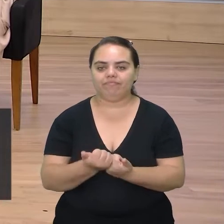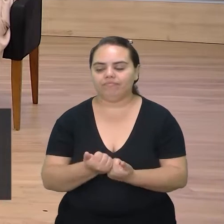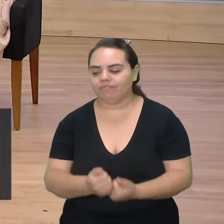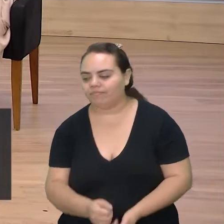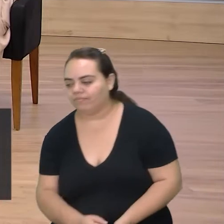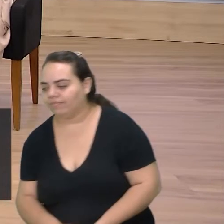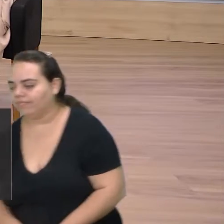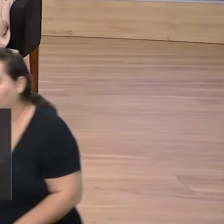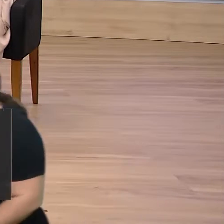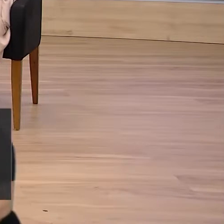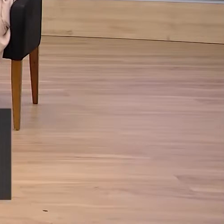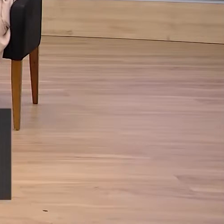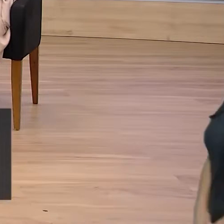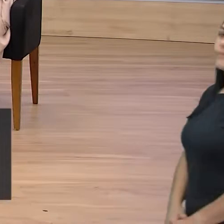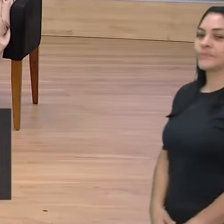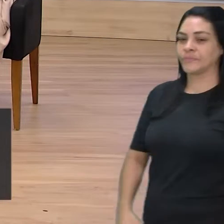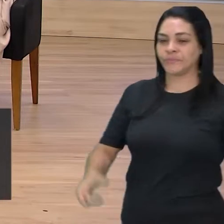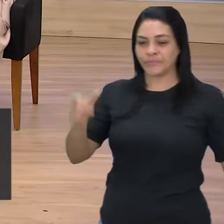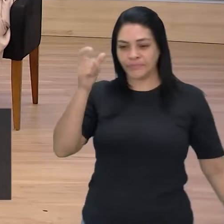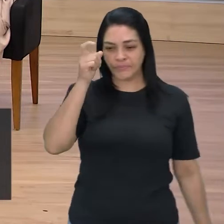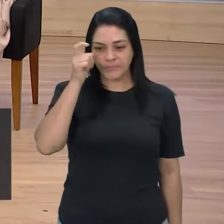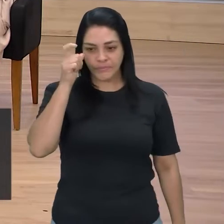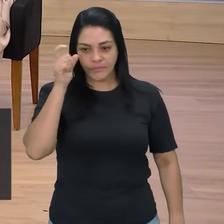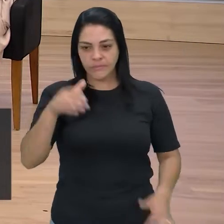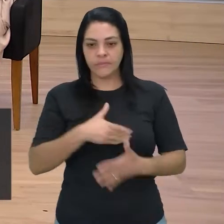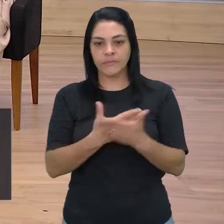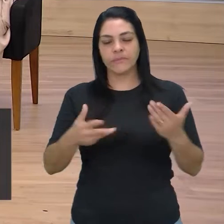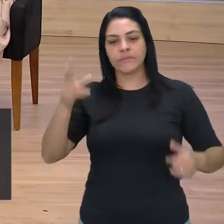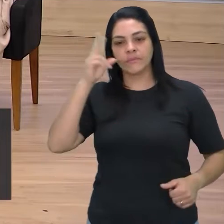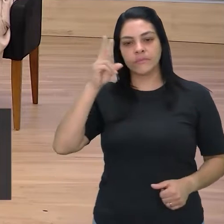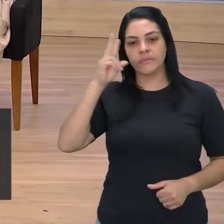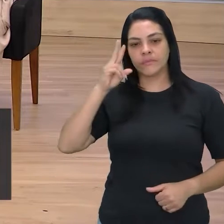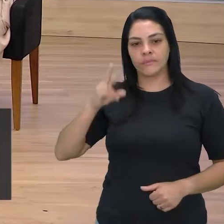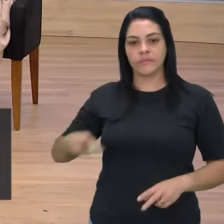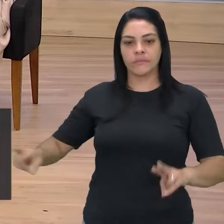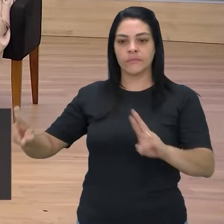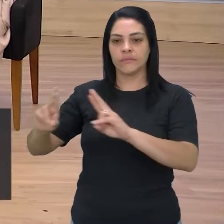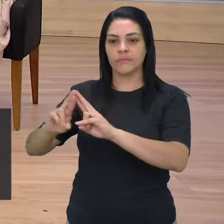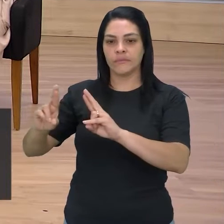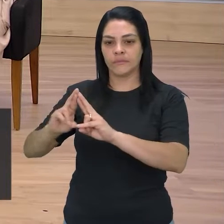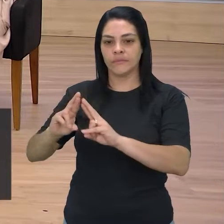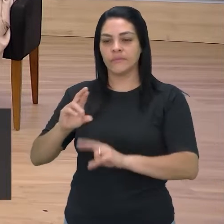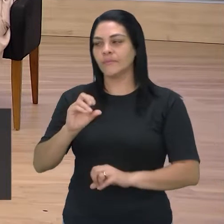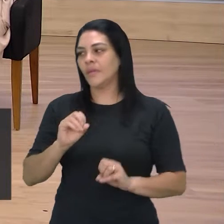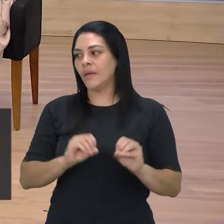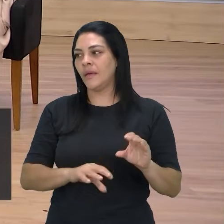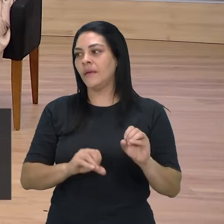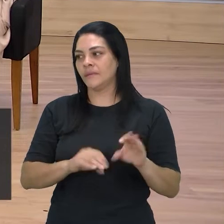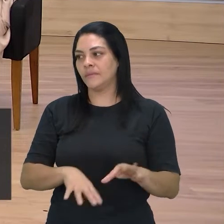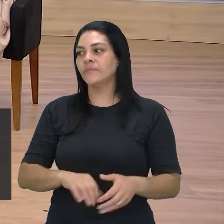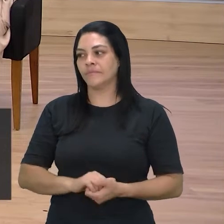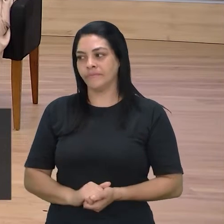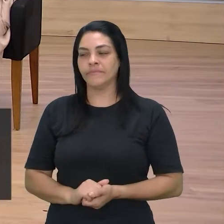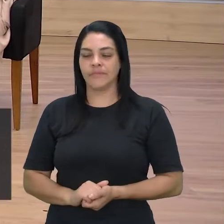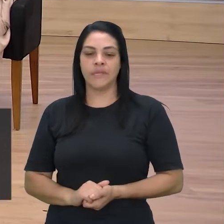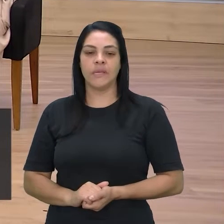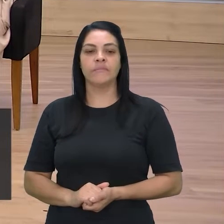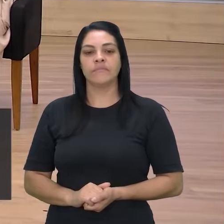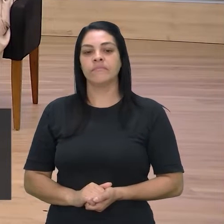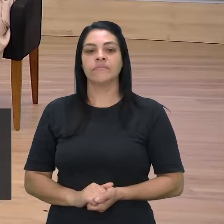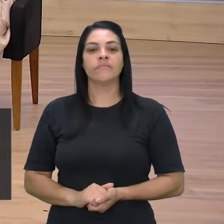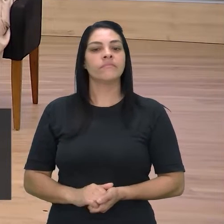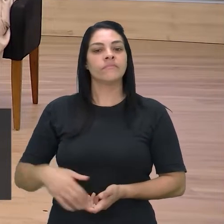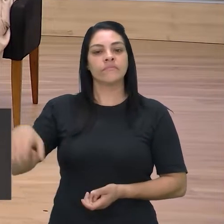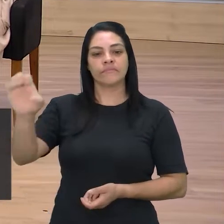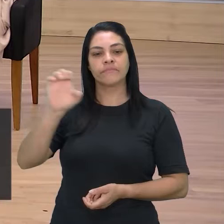Gabriela e Terezinha, a gente lembrar que na nossa rede estadual de ensino, eu estou no